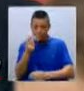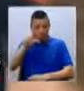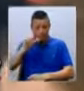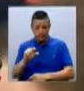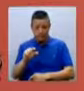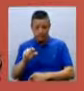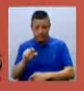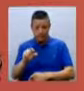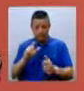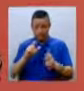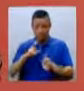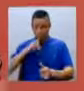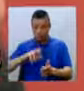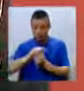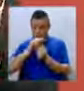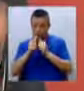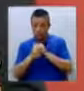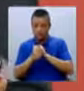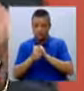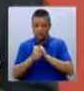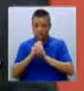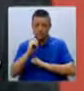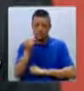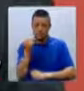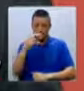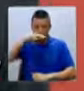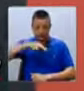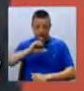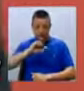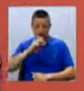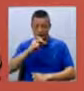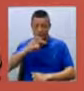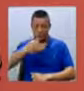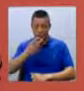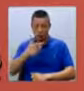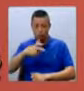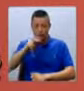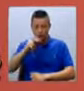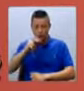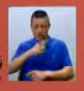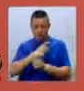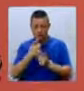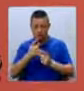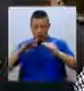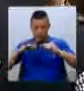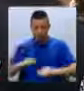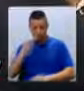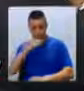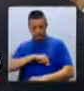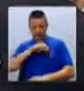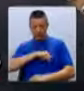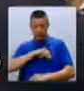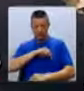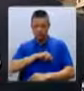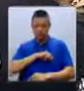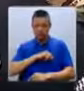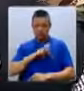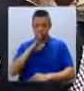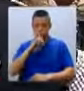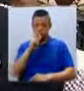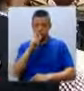podemos transformá-lo na Singapura da Europa através dos baixos salários. Jerónimo de